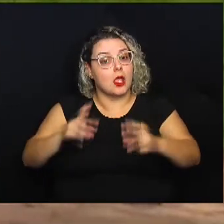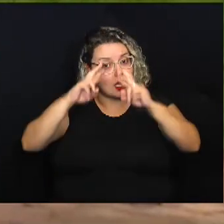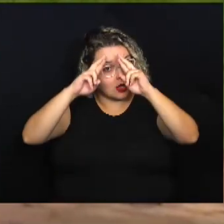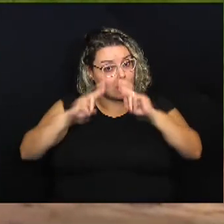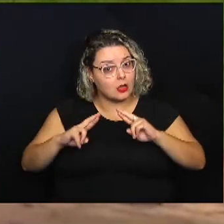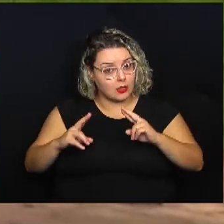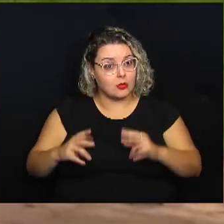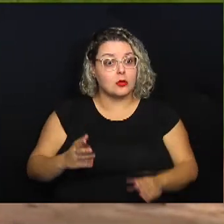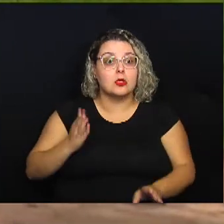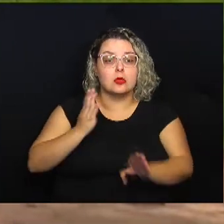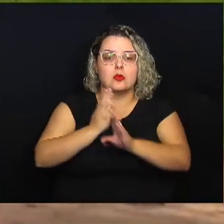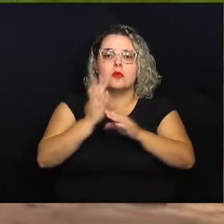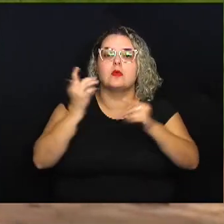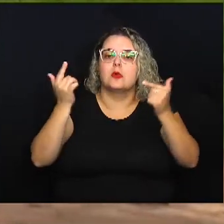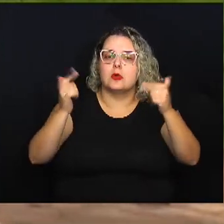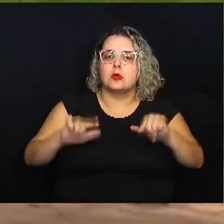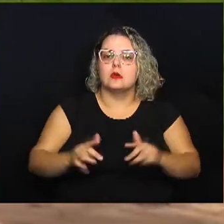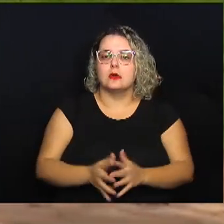o seu espaço.